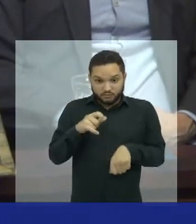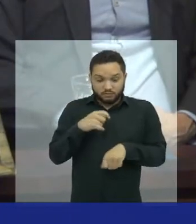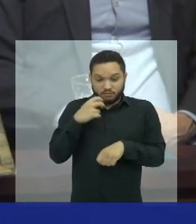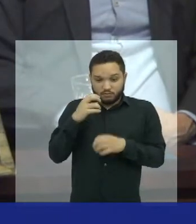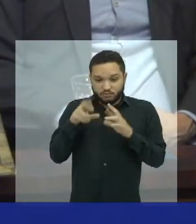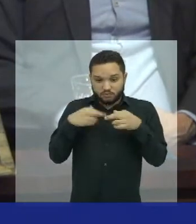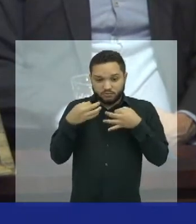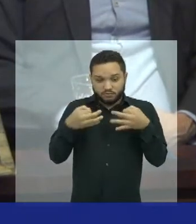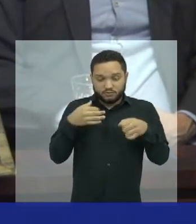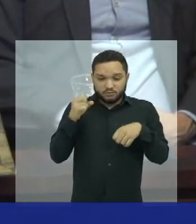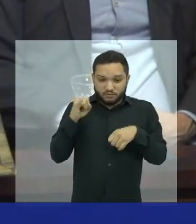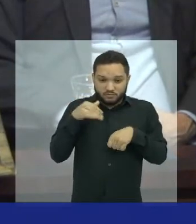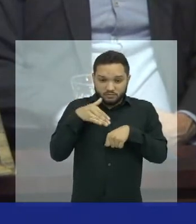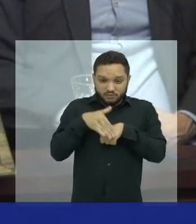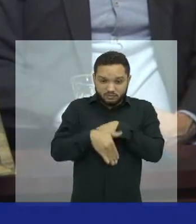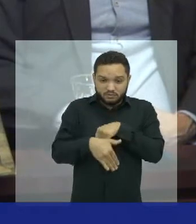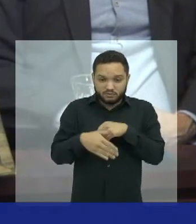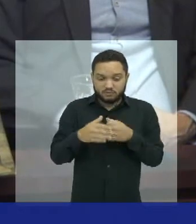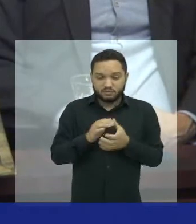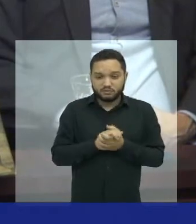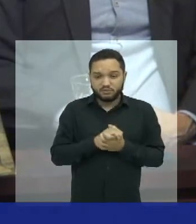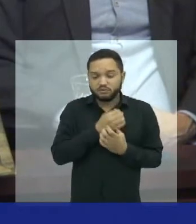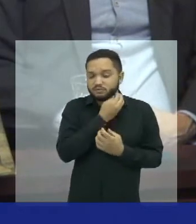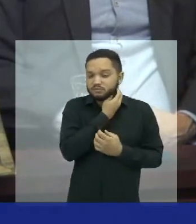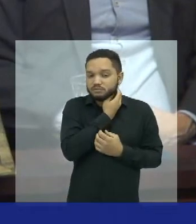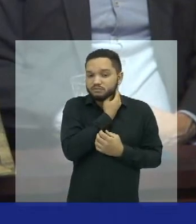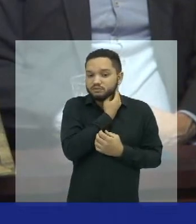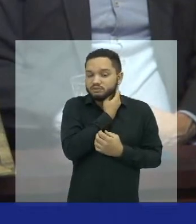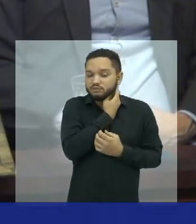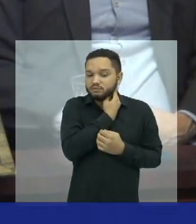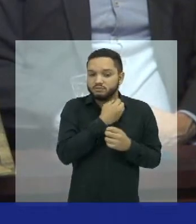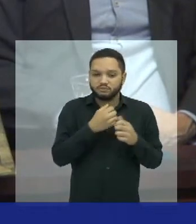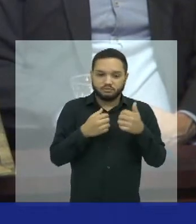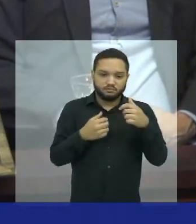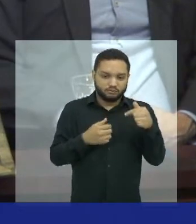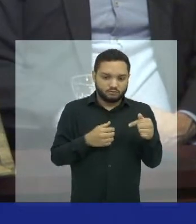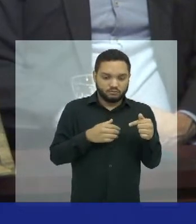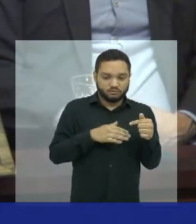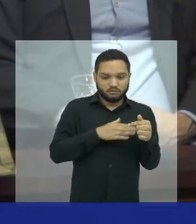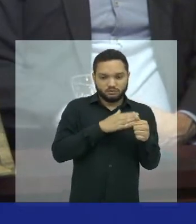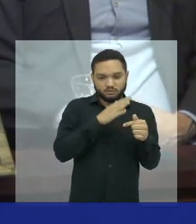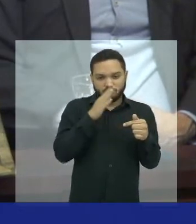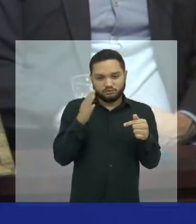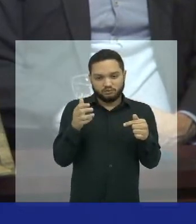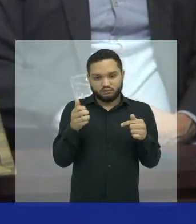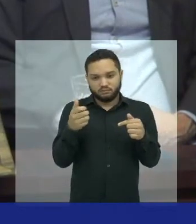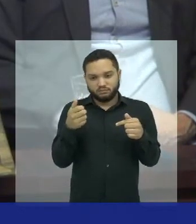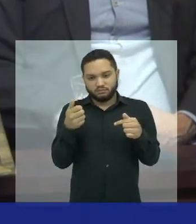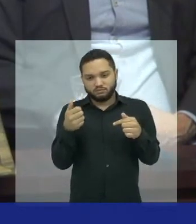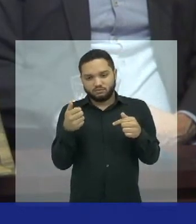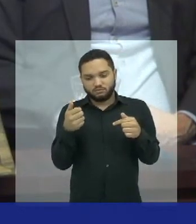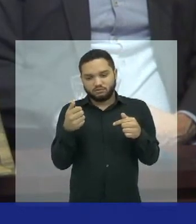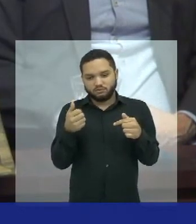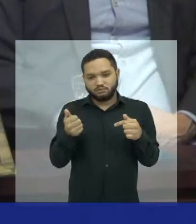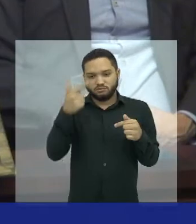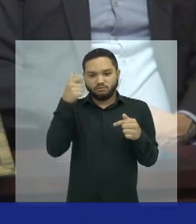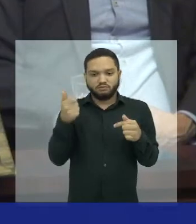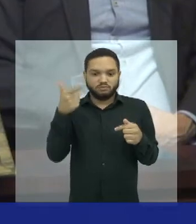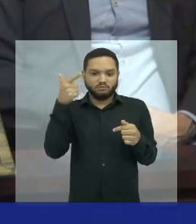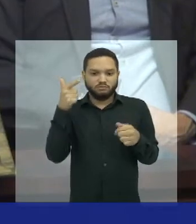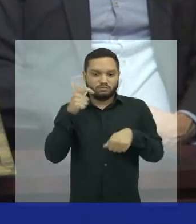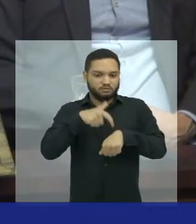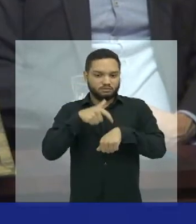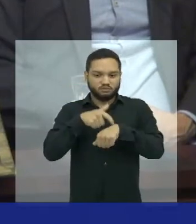fosse realizada à noite, tendo começado às 19 horas, ela terminaria por volta das 24 horas, meia-noite. Então, seria também um